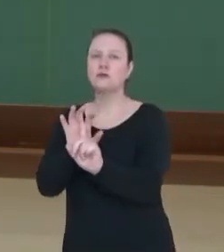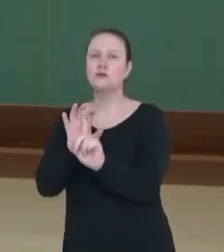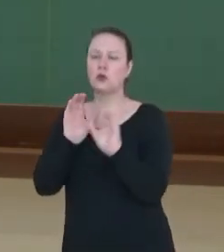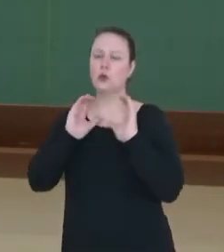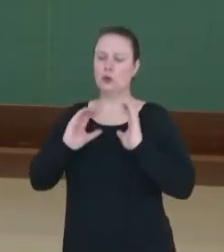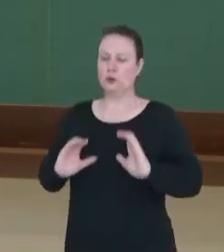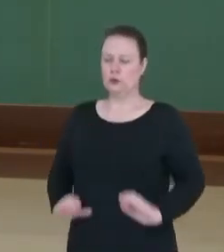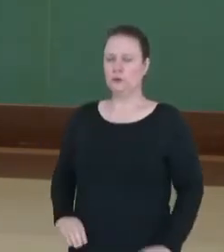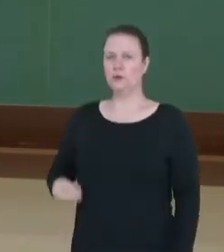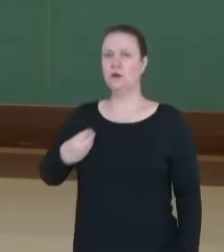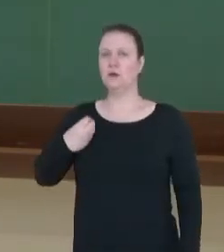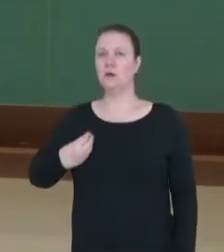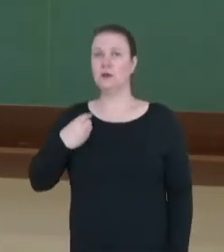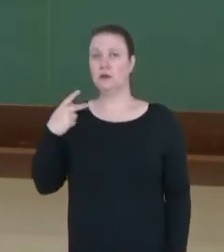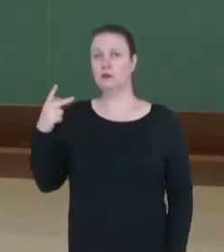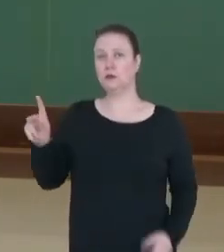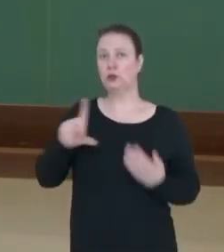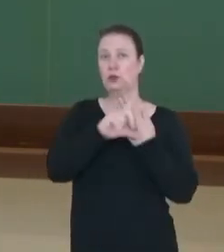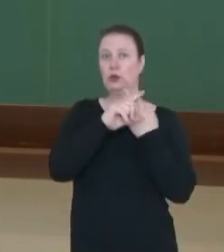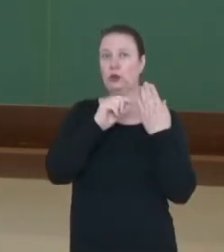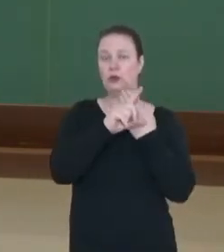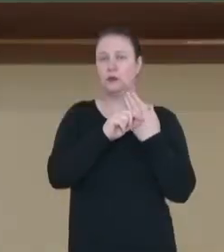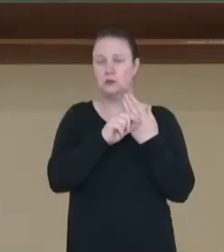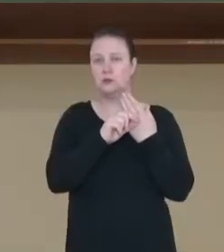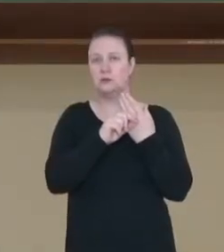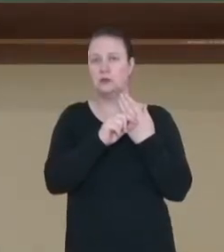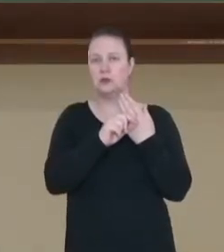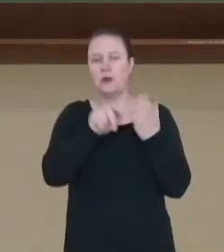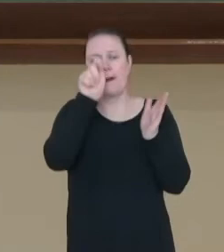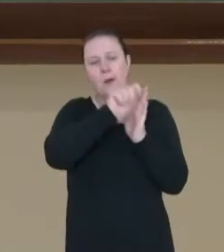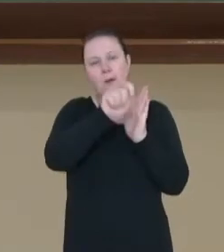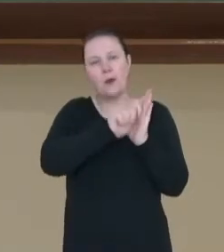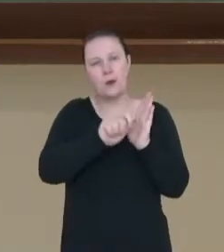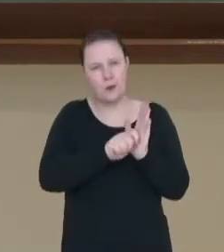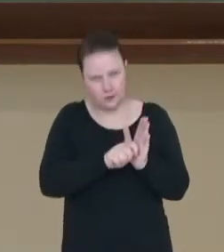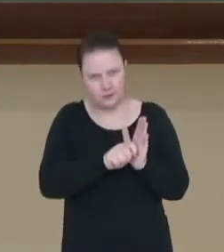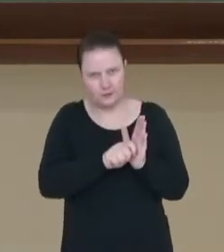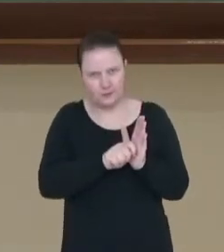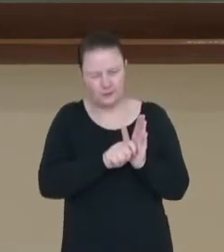Manuel de Barros exercia sobre a produção dos seus textos?